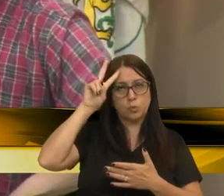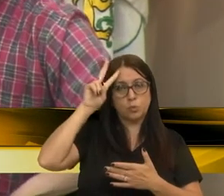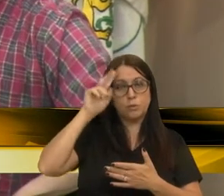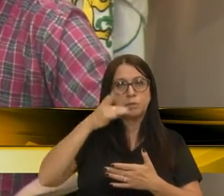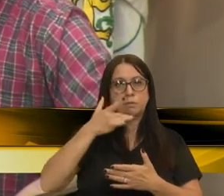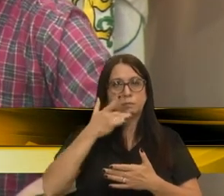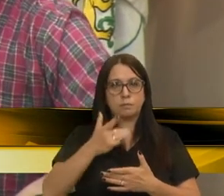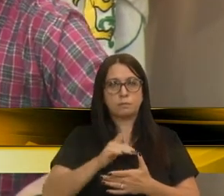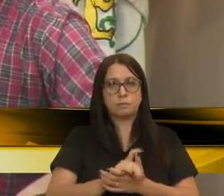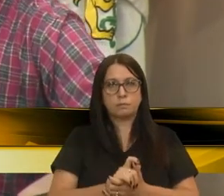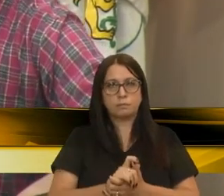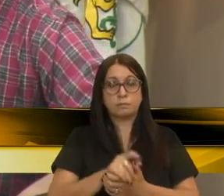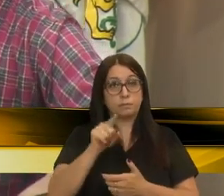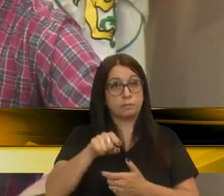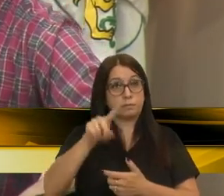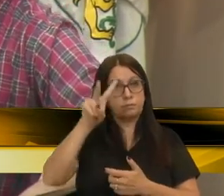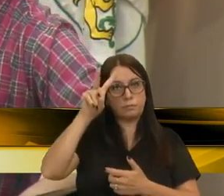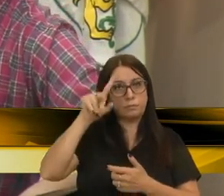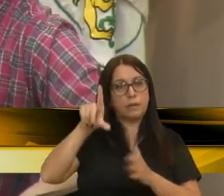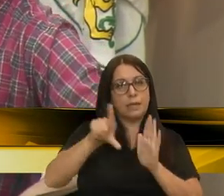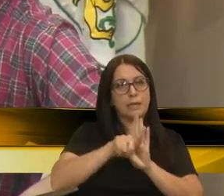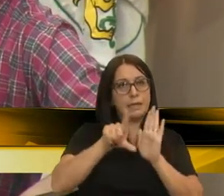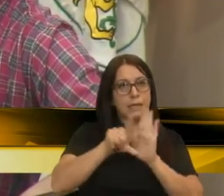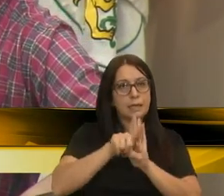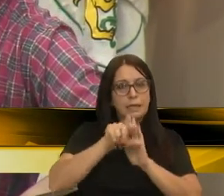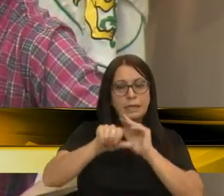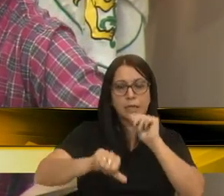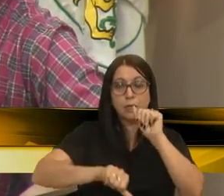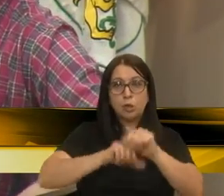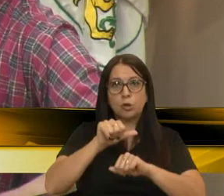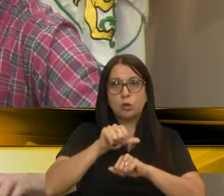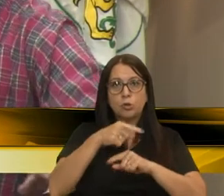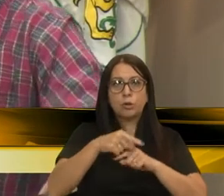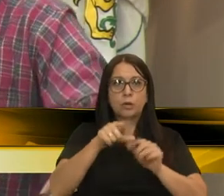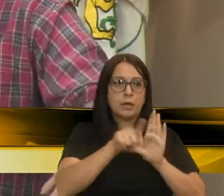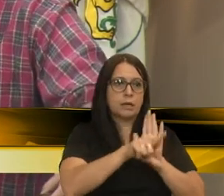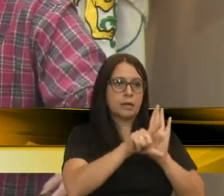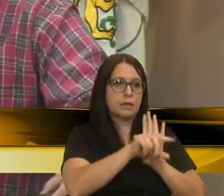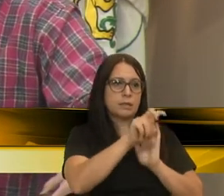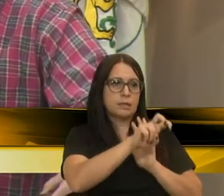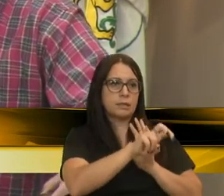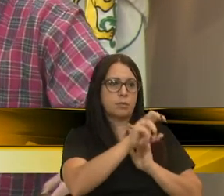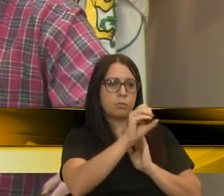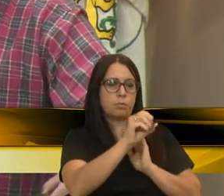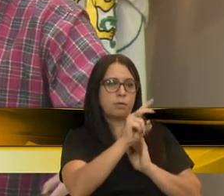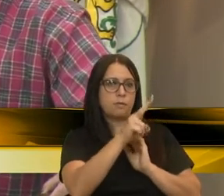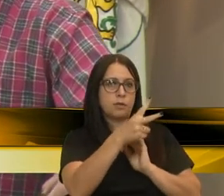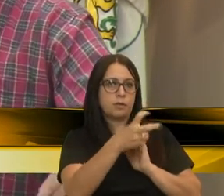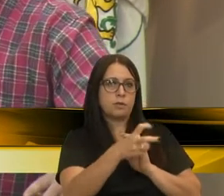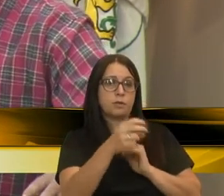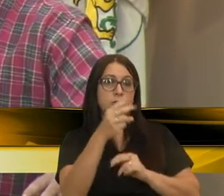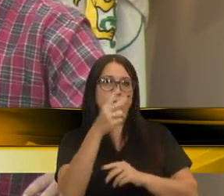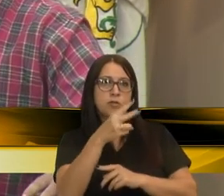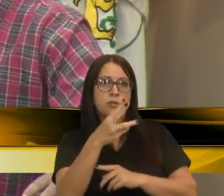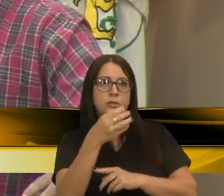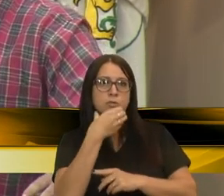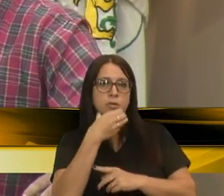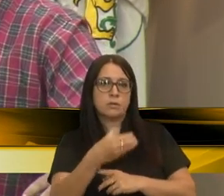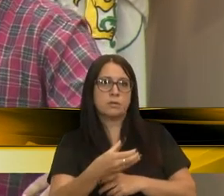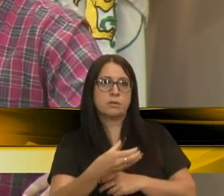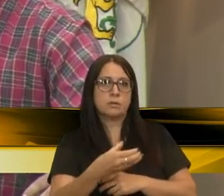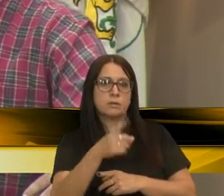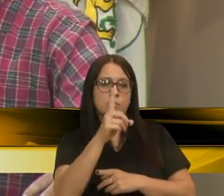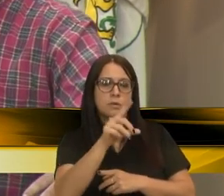tardinha. Essa lei, ela revoga, na verdade, ela revoga a lei número 5.025, de 23 de dezembro